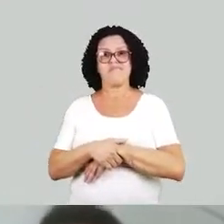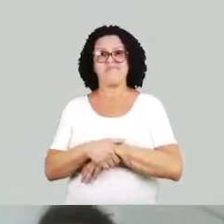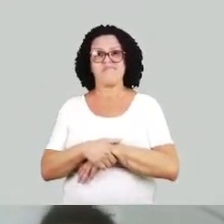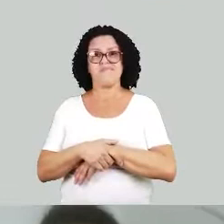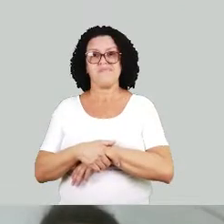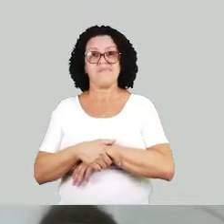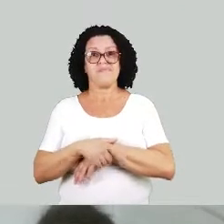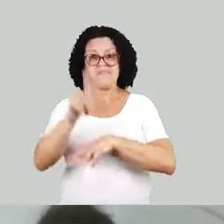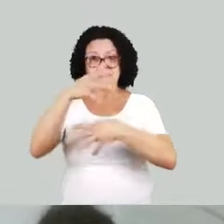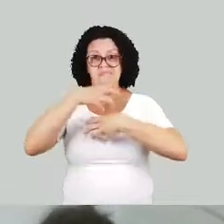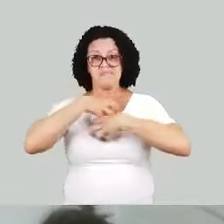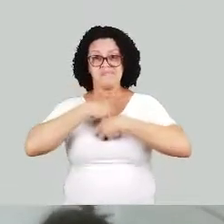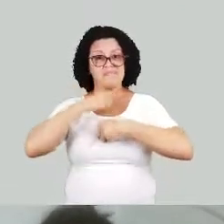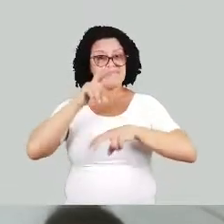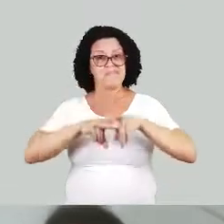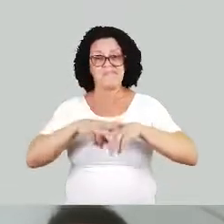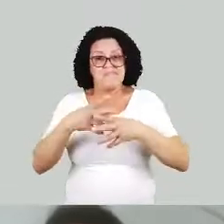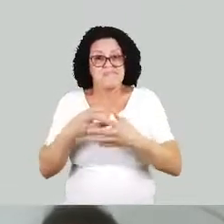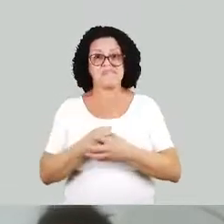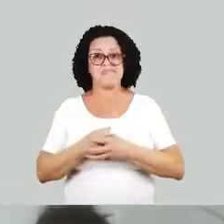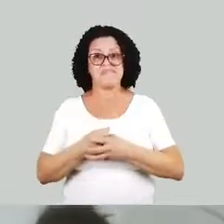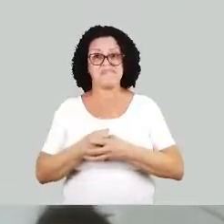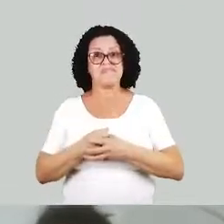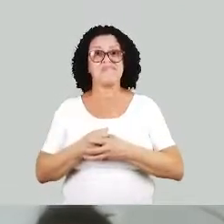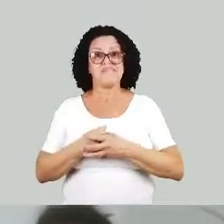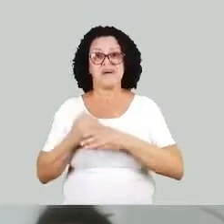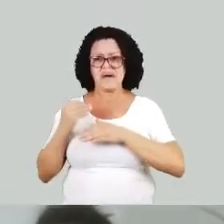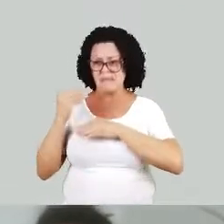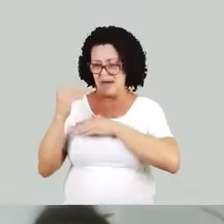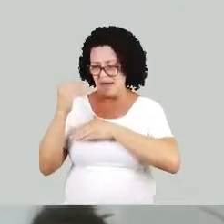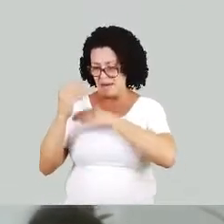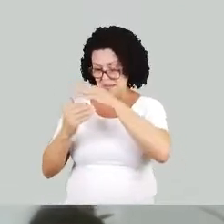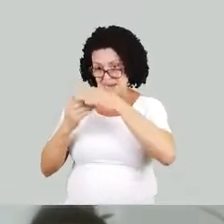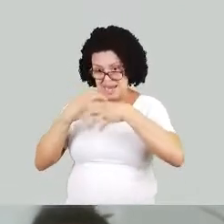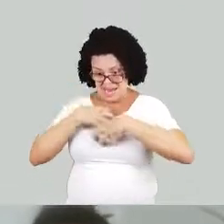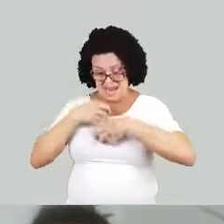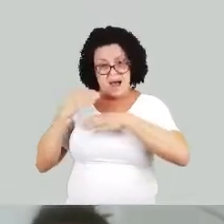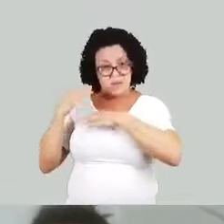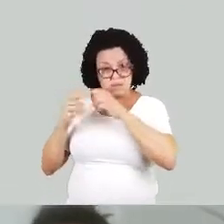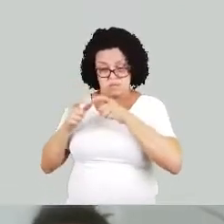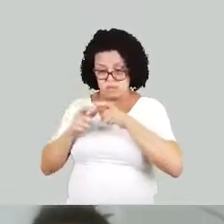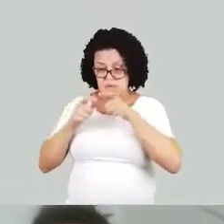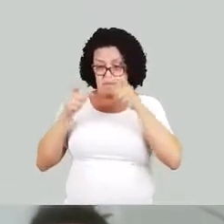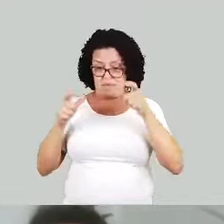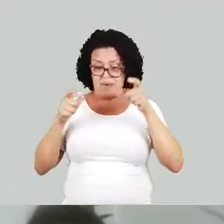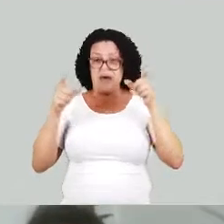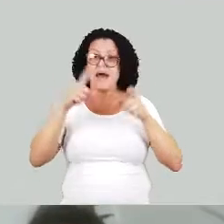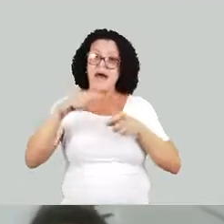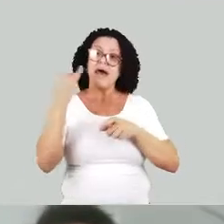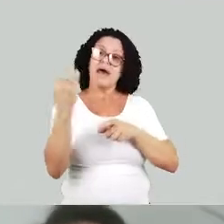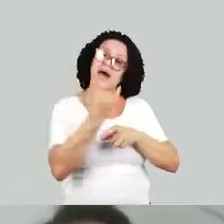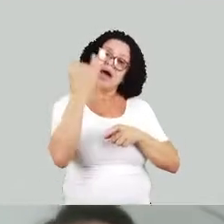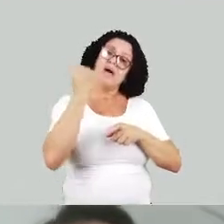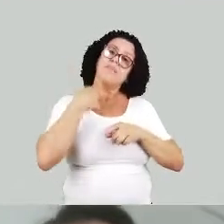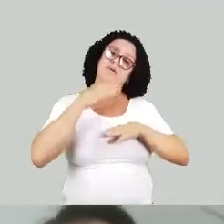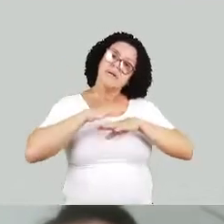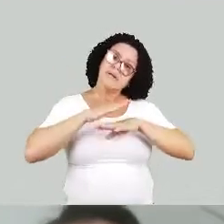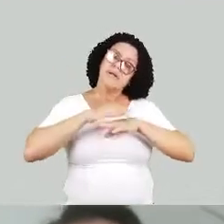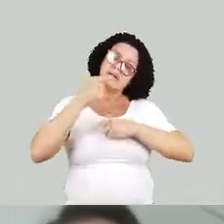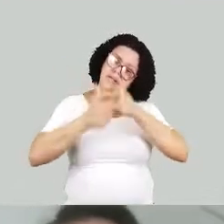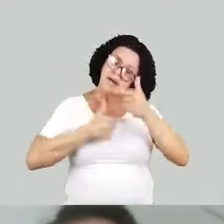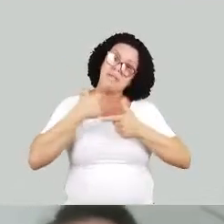a gente cultiva a mágoa, a gente fica ressentindo. Então, por isso que é importante a gente trabalhar o nosso